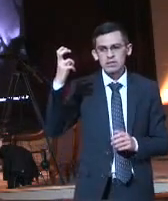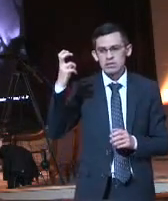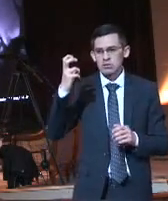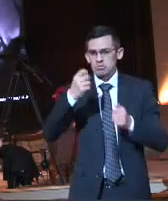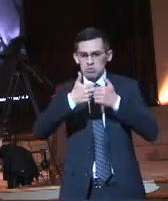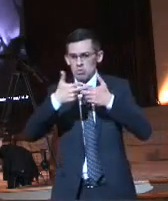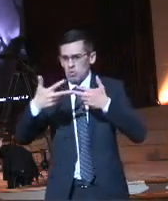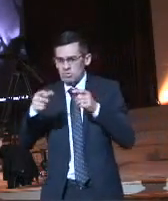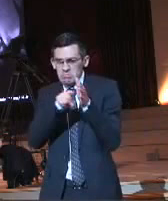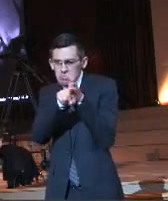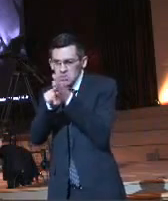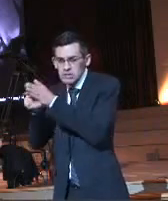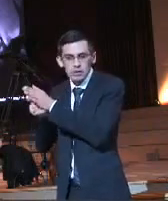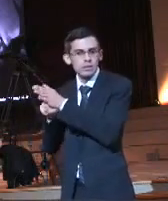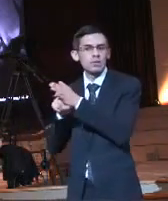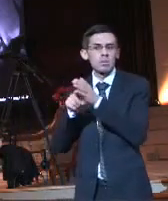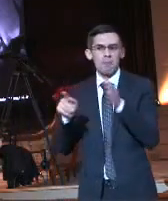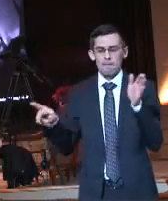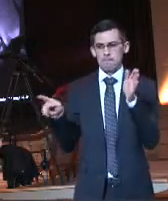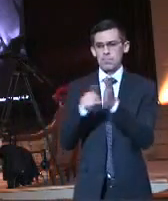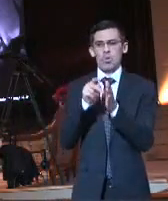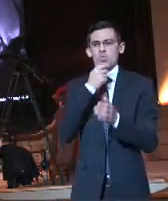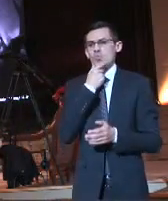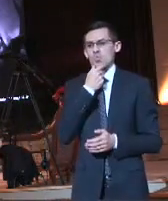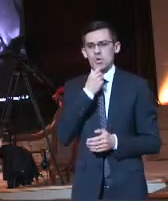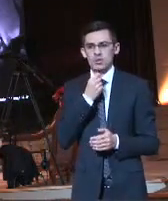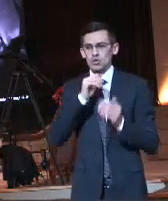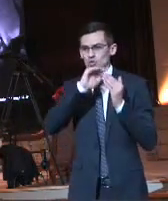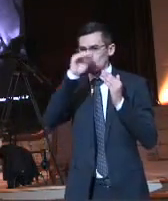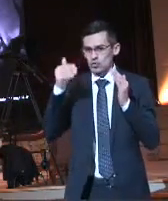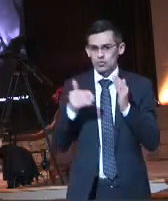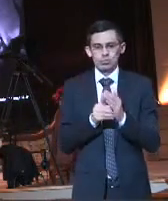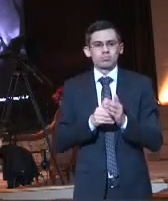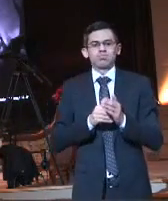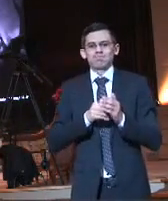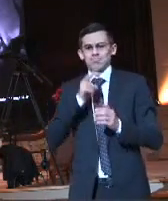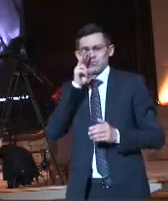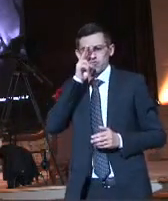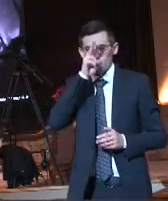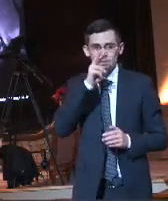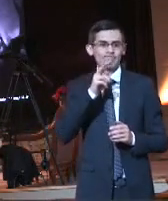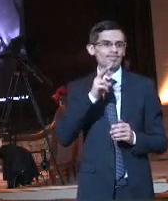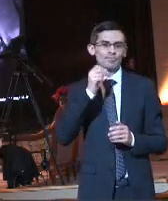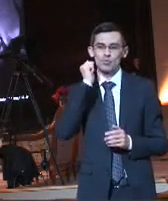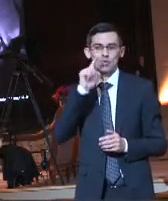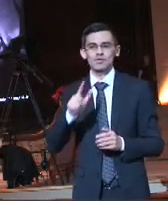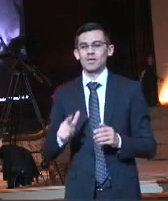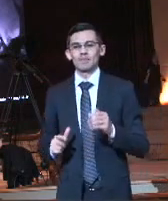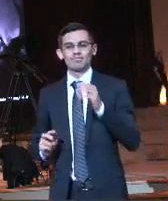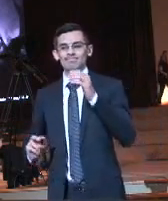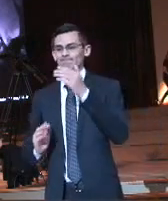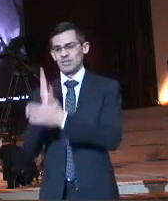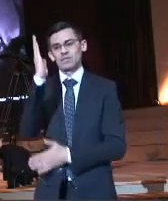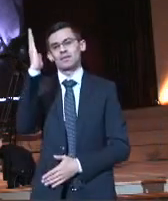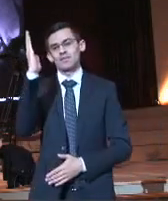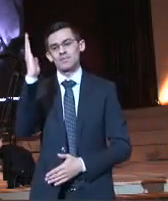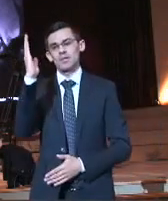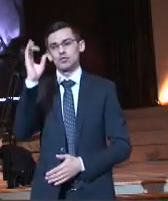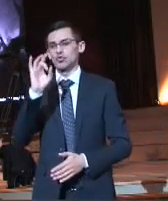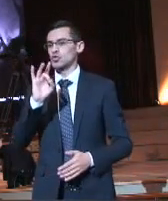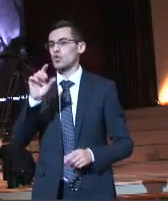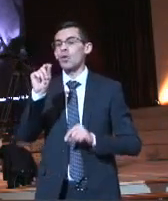ciência, nem toda capacidade, nem todo esforço podem vencer, a não ser